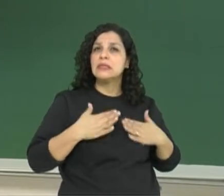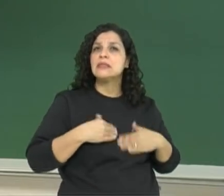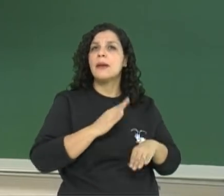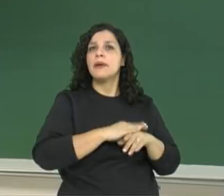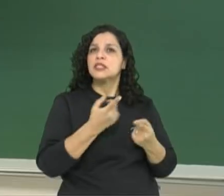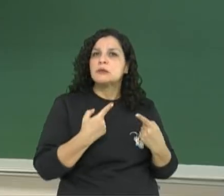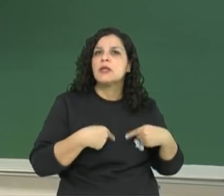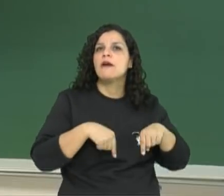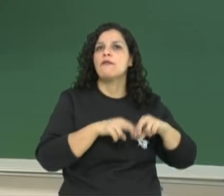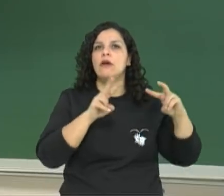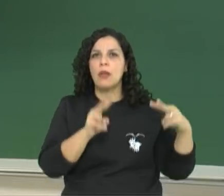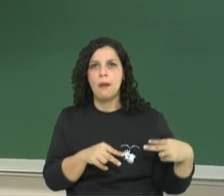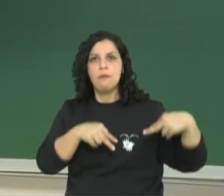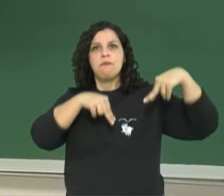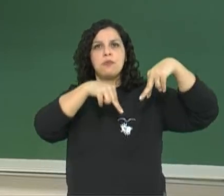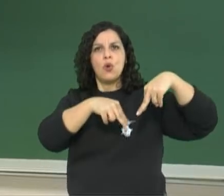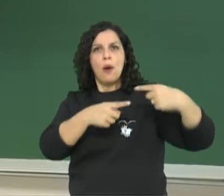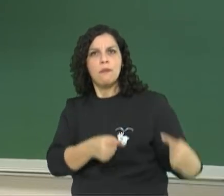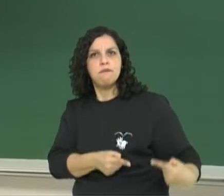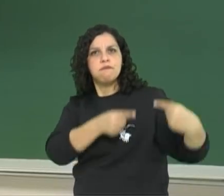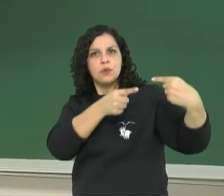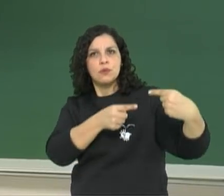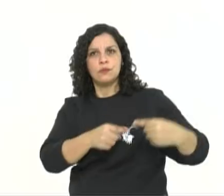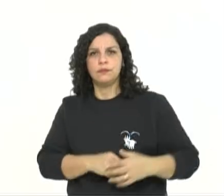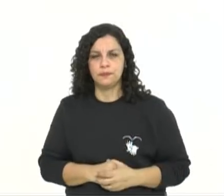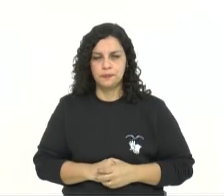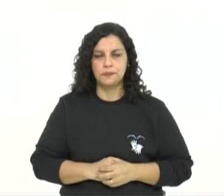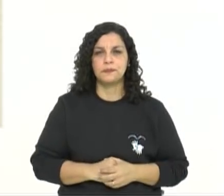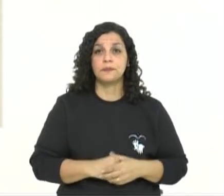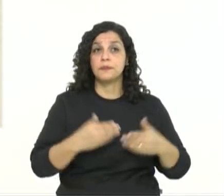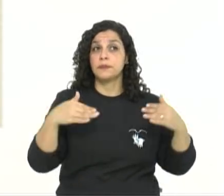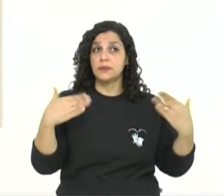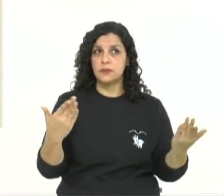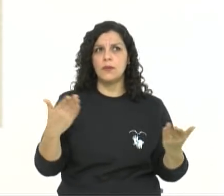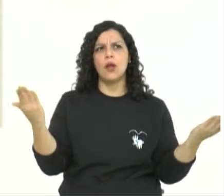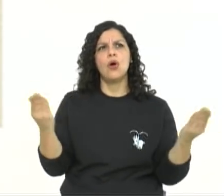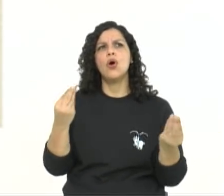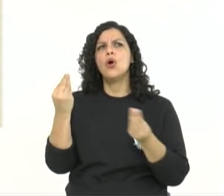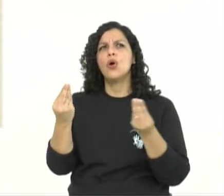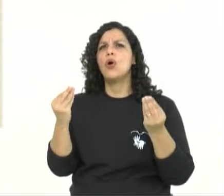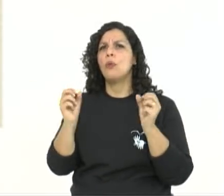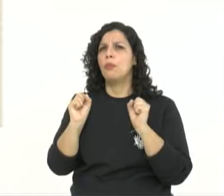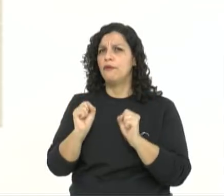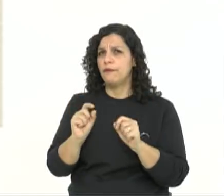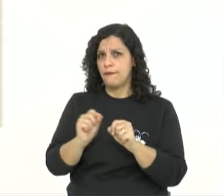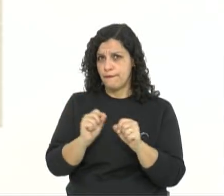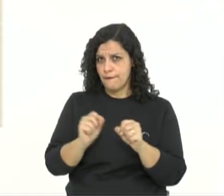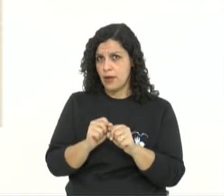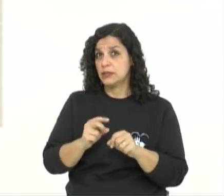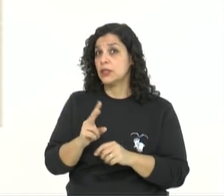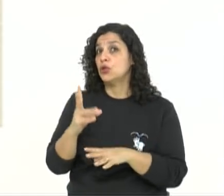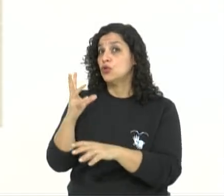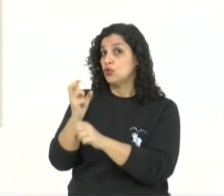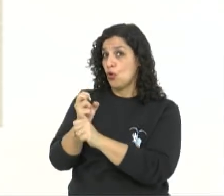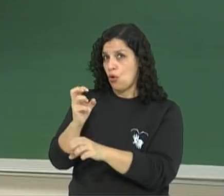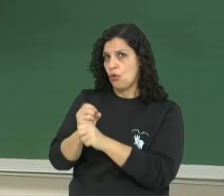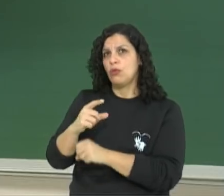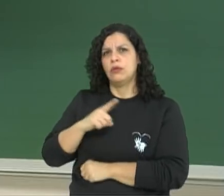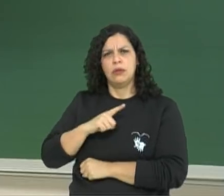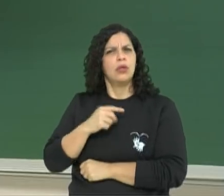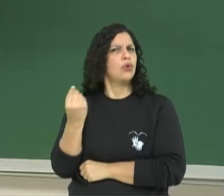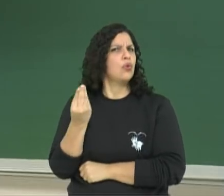se recuperar para os seus combates. Então, o que vai valer ponto? Como que eles